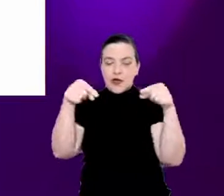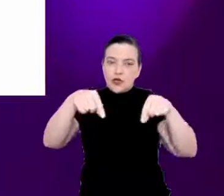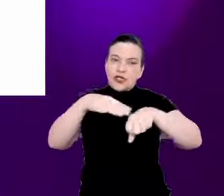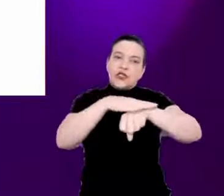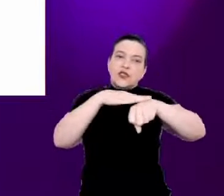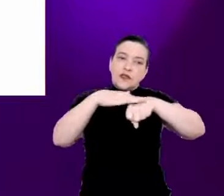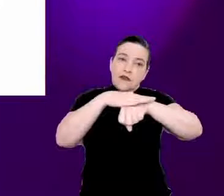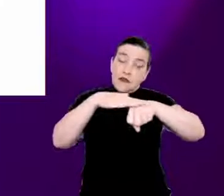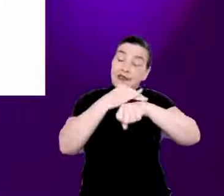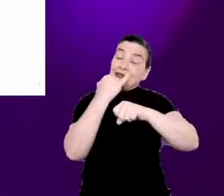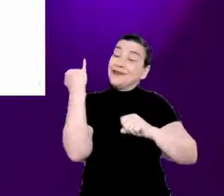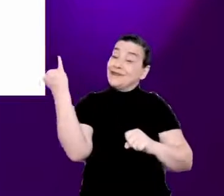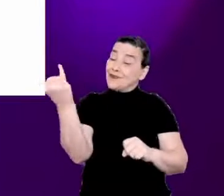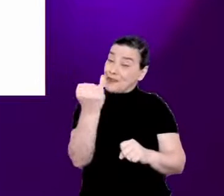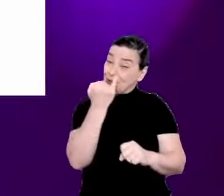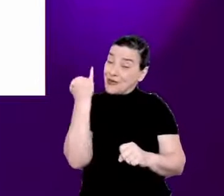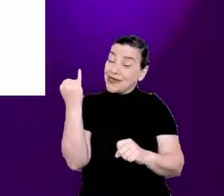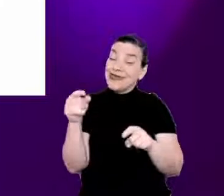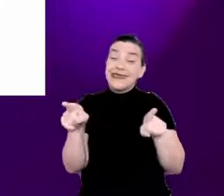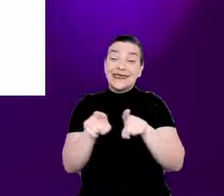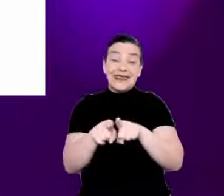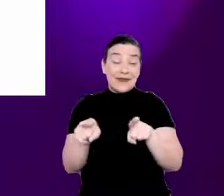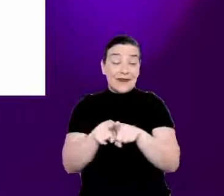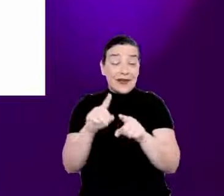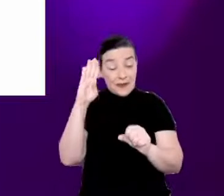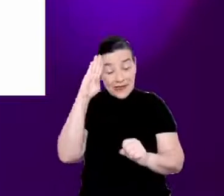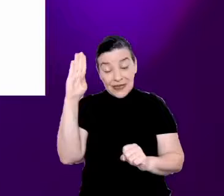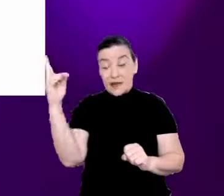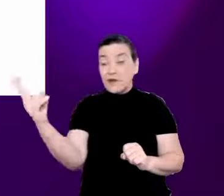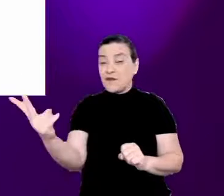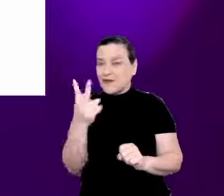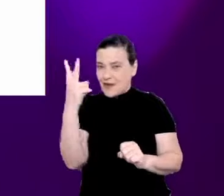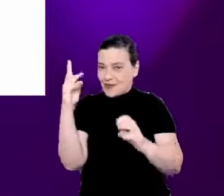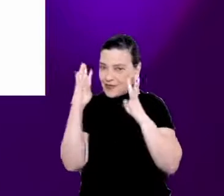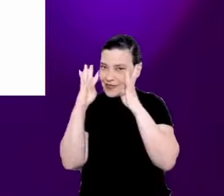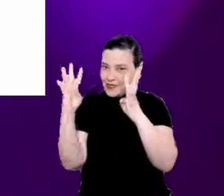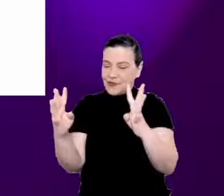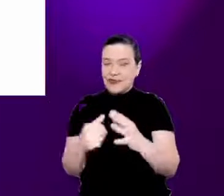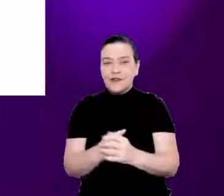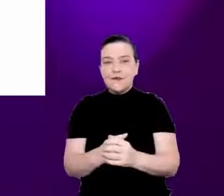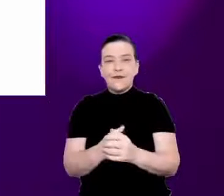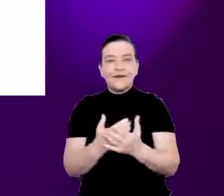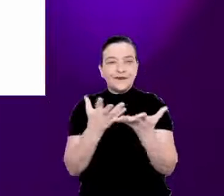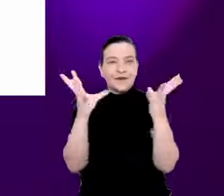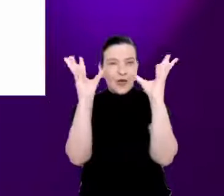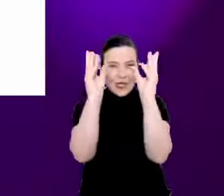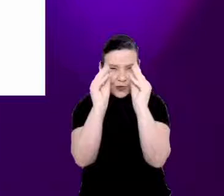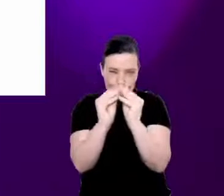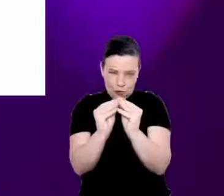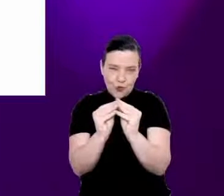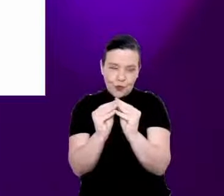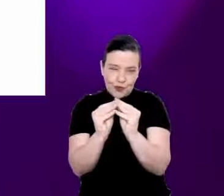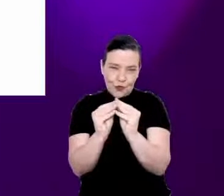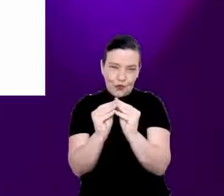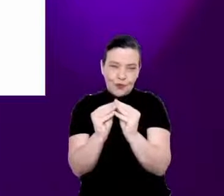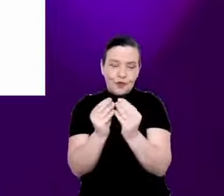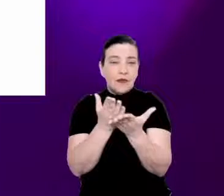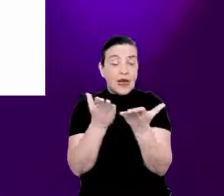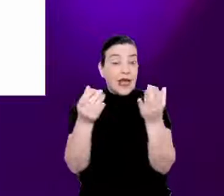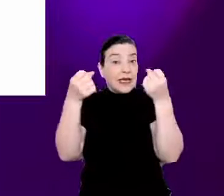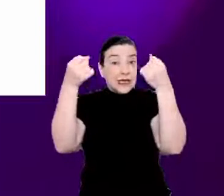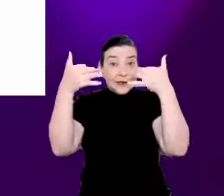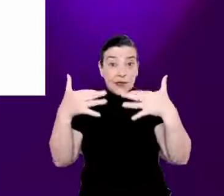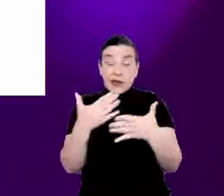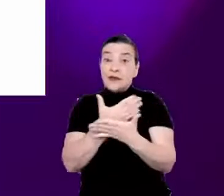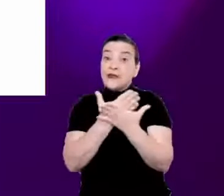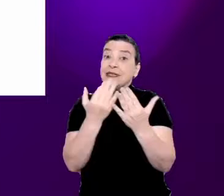a importância da entrega baseada em valor. Então, eu fiz aqui um breve resumo, né, para colocar para vocês